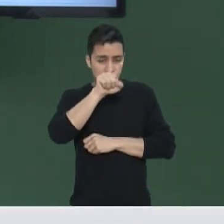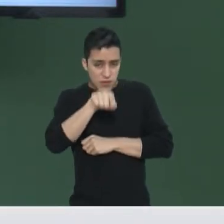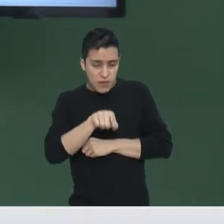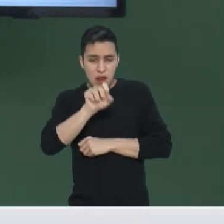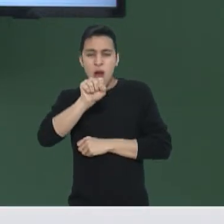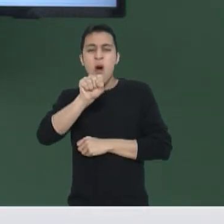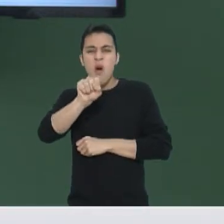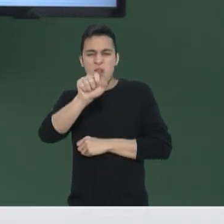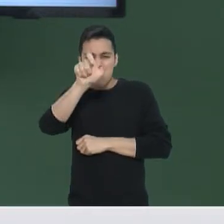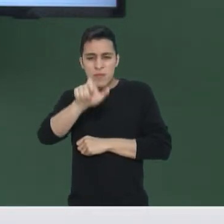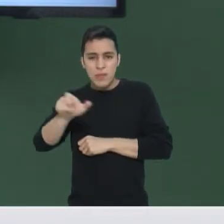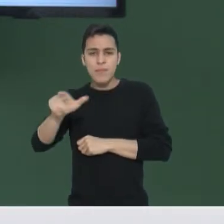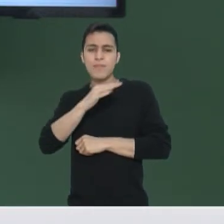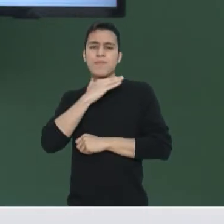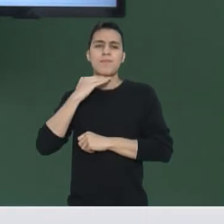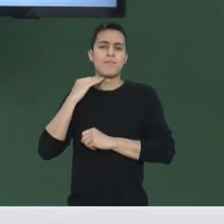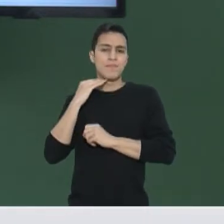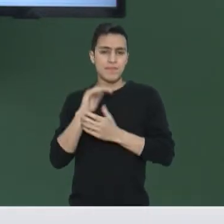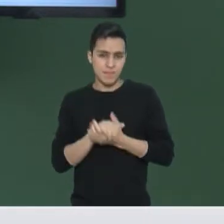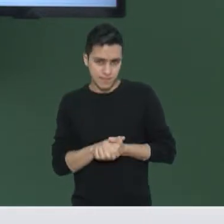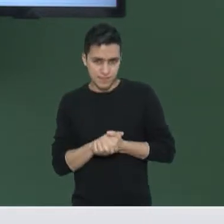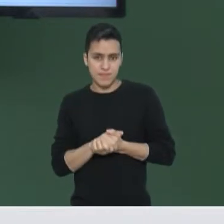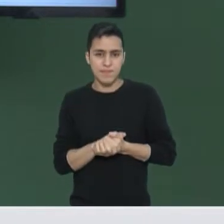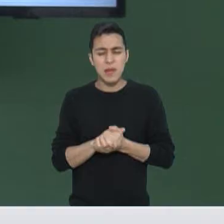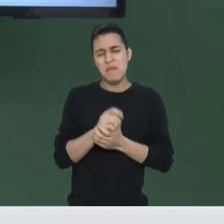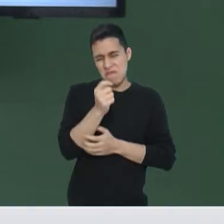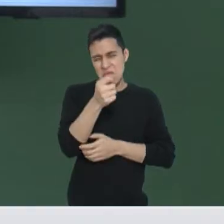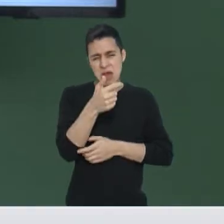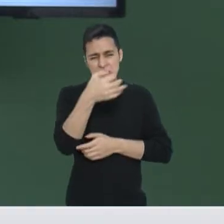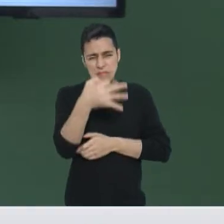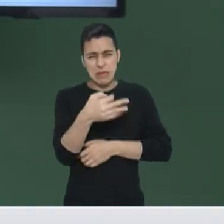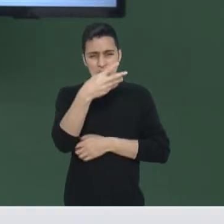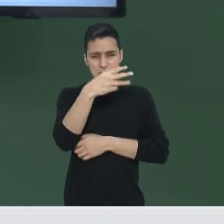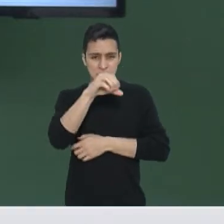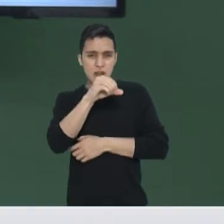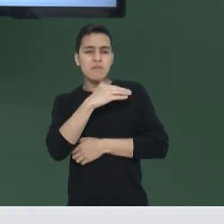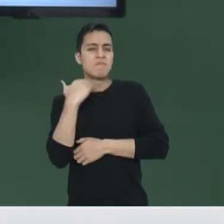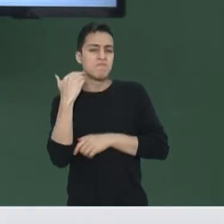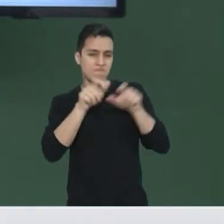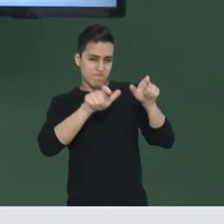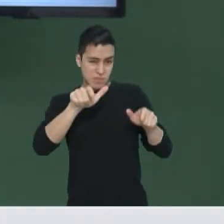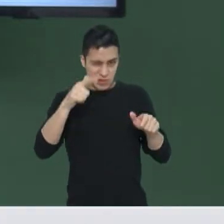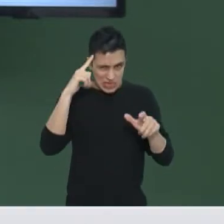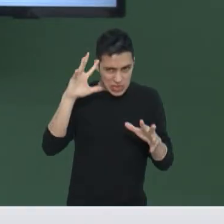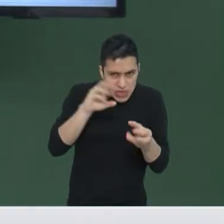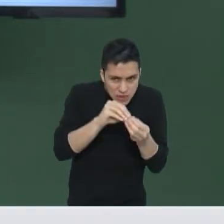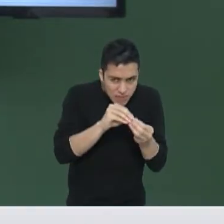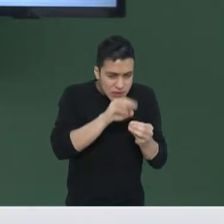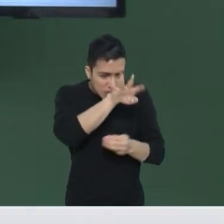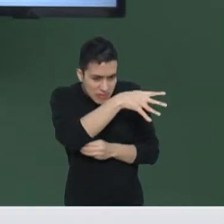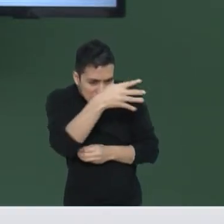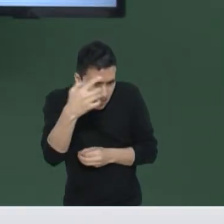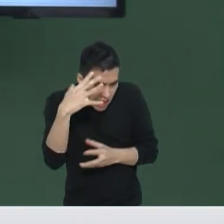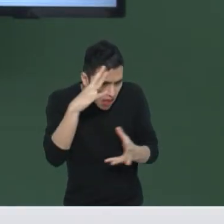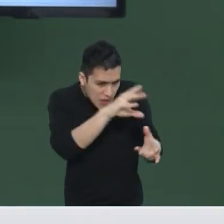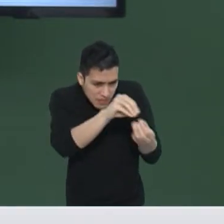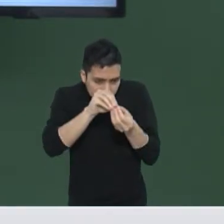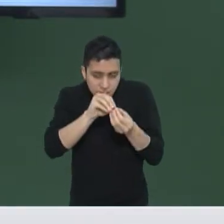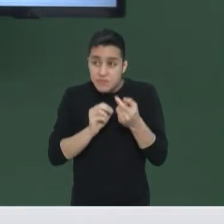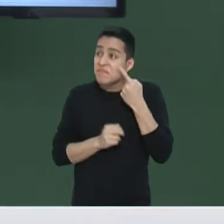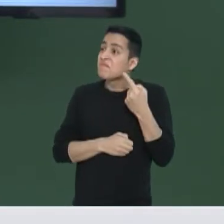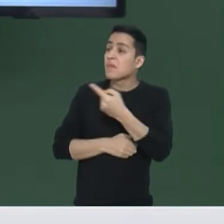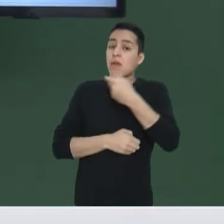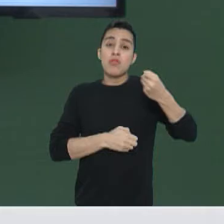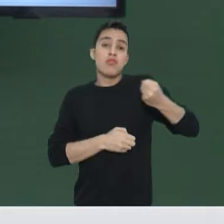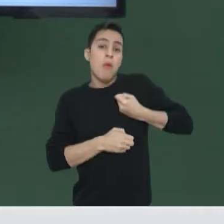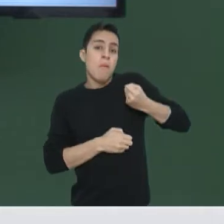38,8 mortes. 39 mortes, ok? Deu para você entender esse gráfico, essa tabela? Então ela dá esses números